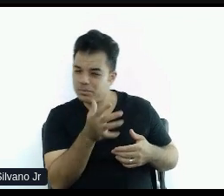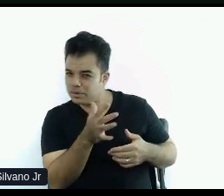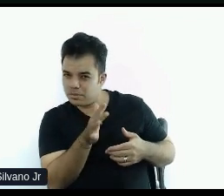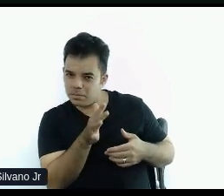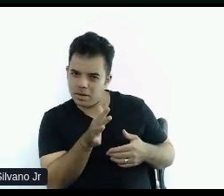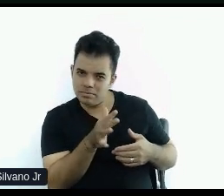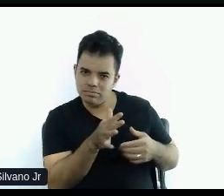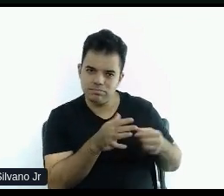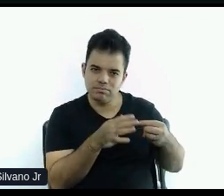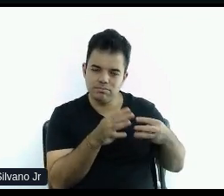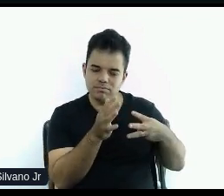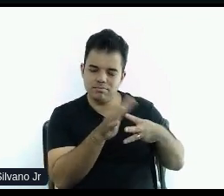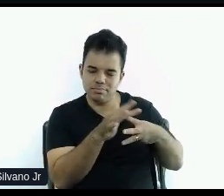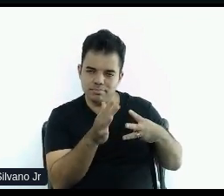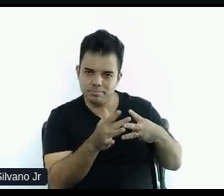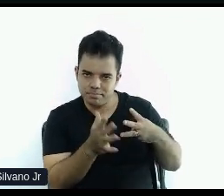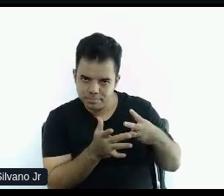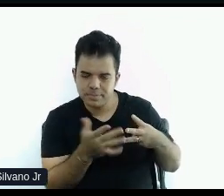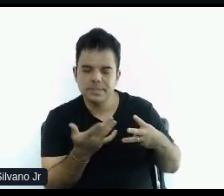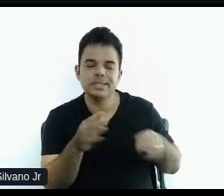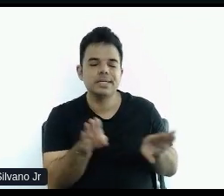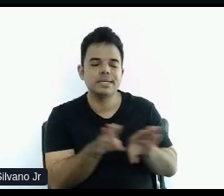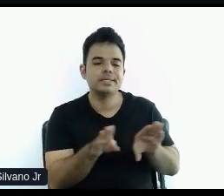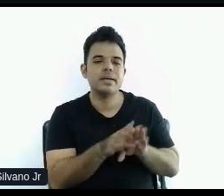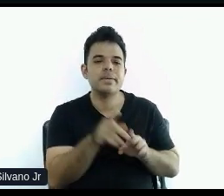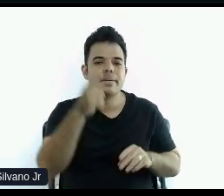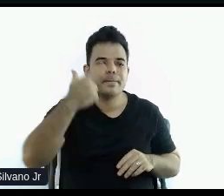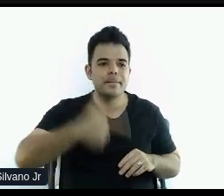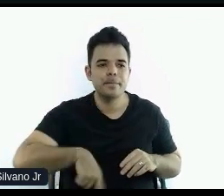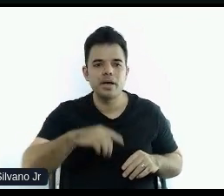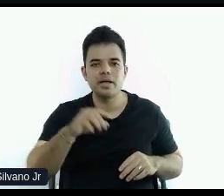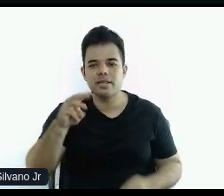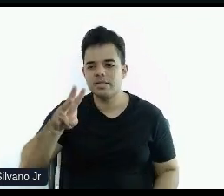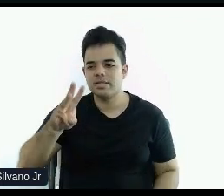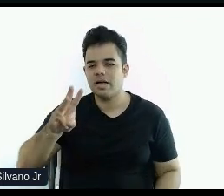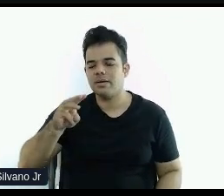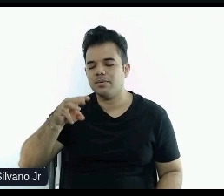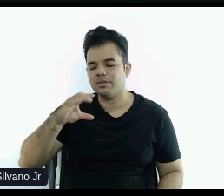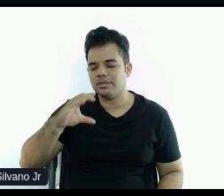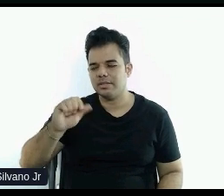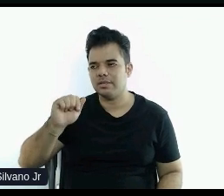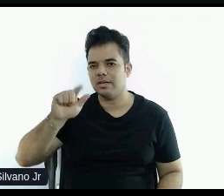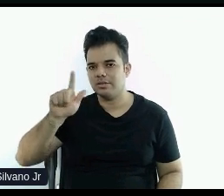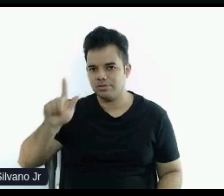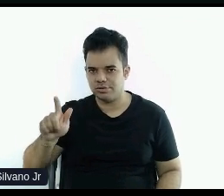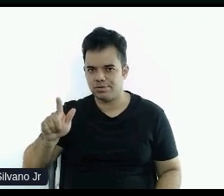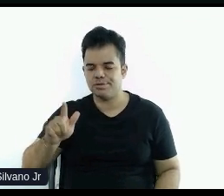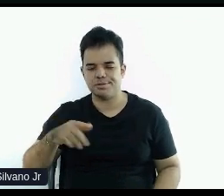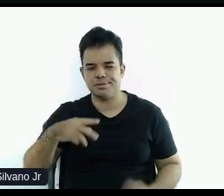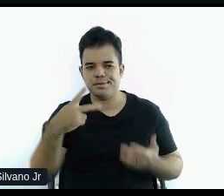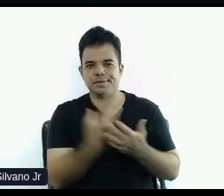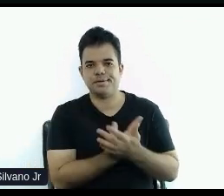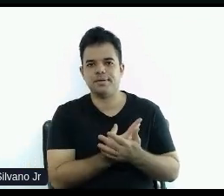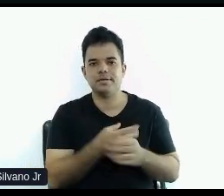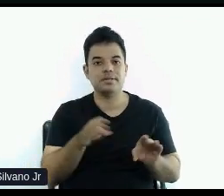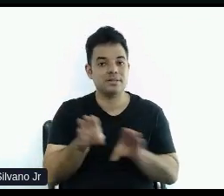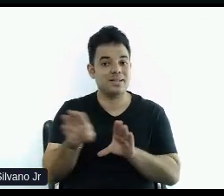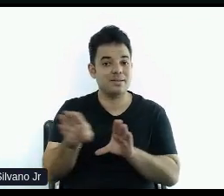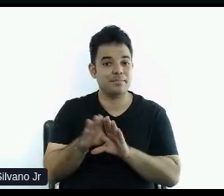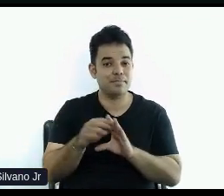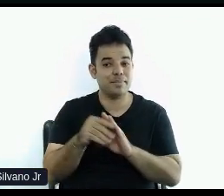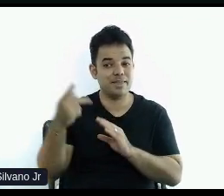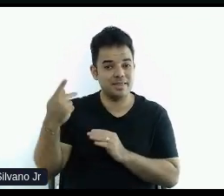e a diretriz que está sendo infringido na WCAG? Qual é o nível da WCAG que esse critério